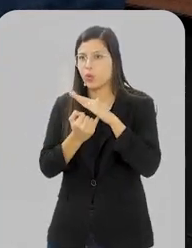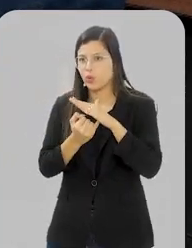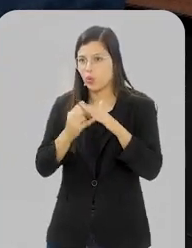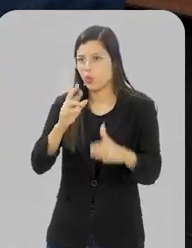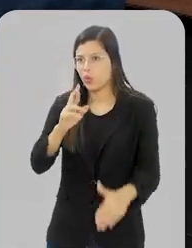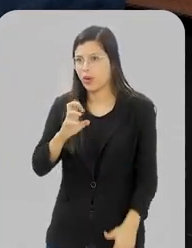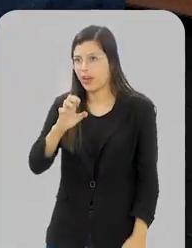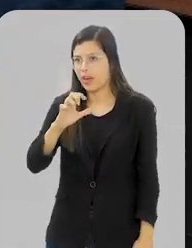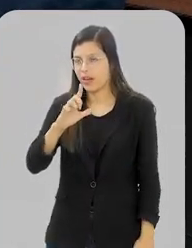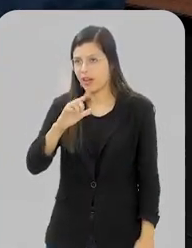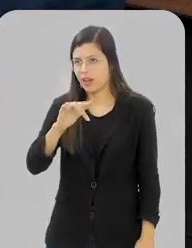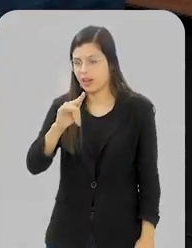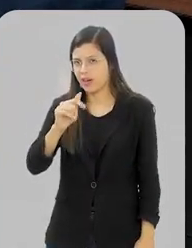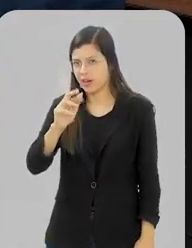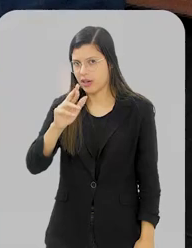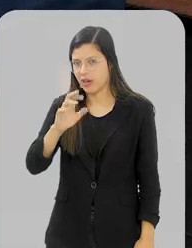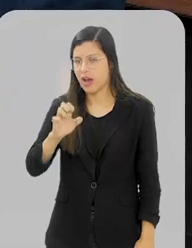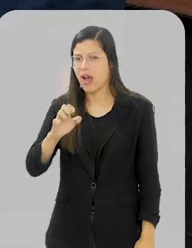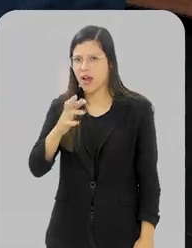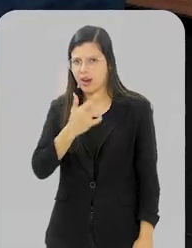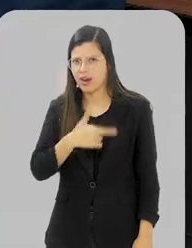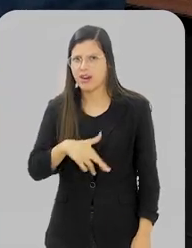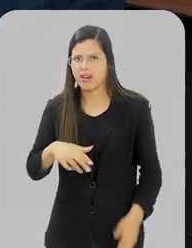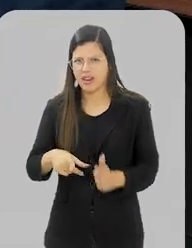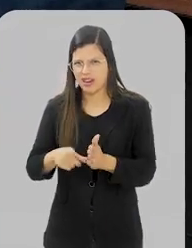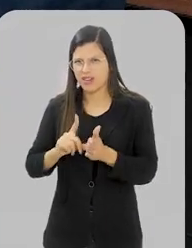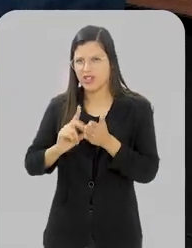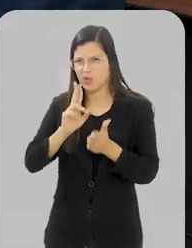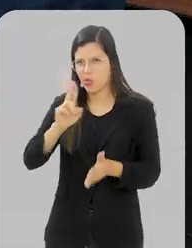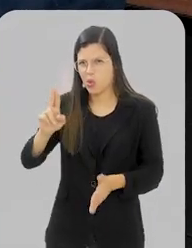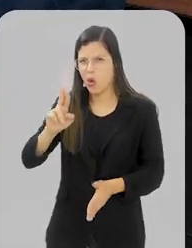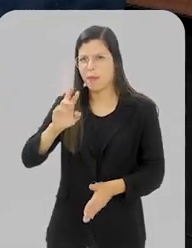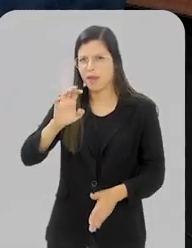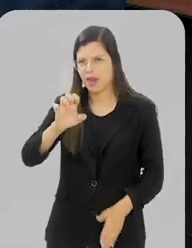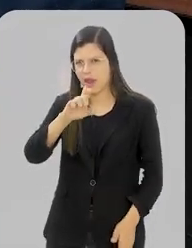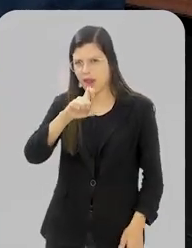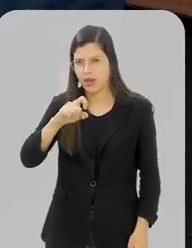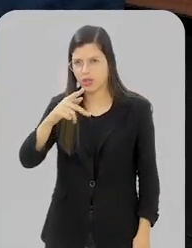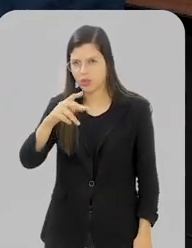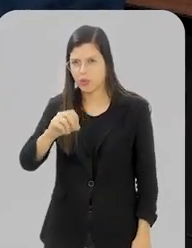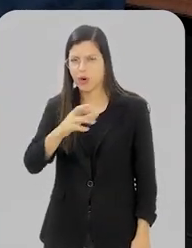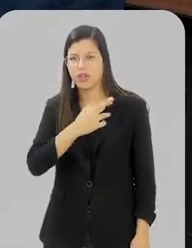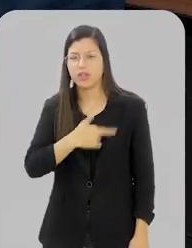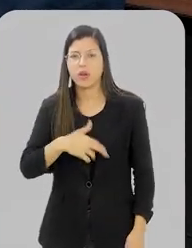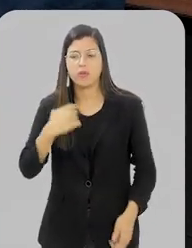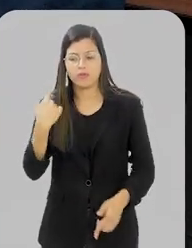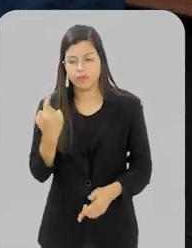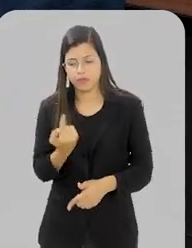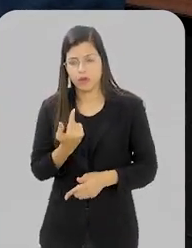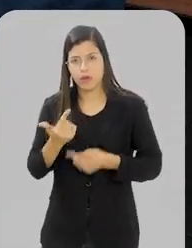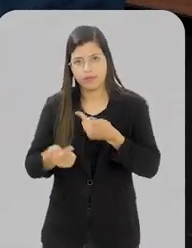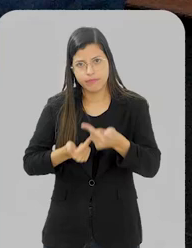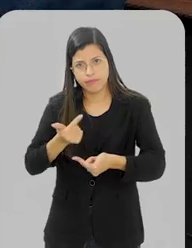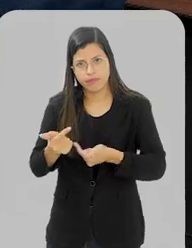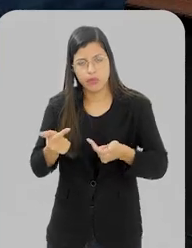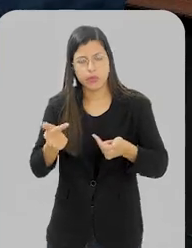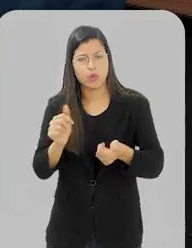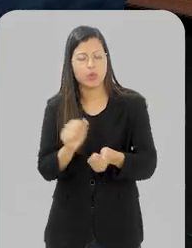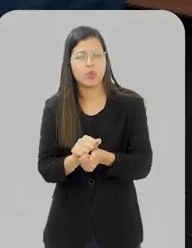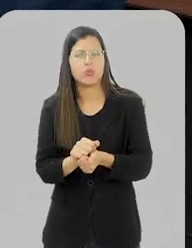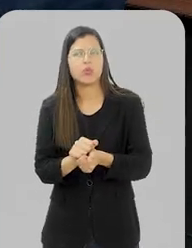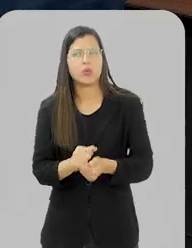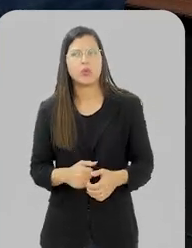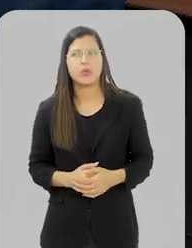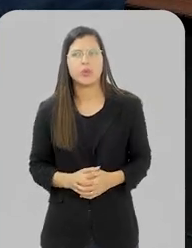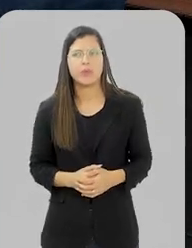religar antes Expo religião e que nós trabalhamos em conjunto Então dentro desse trabalho eu